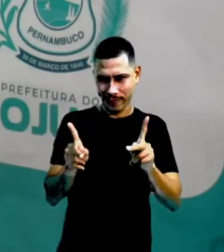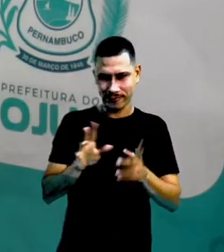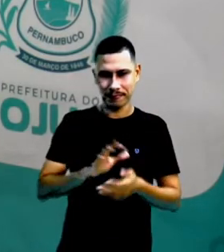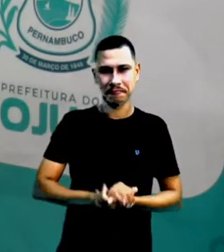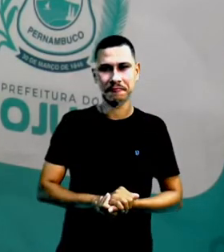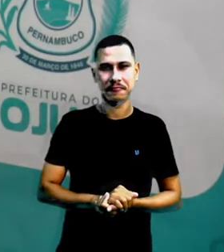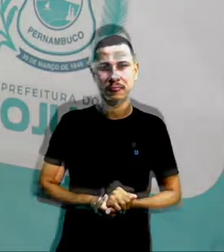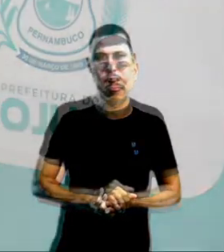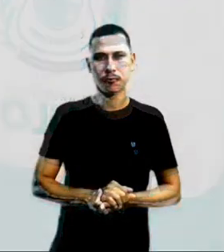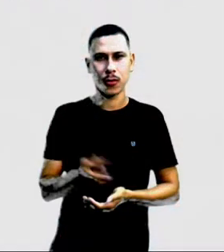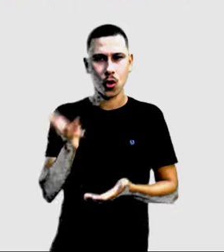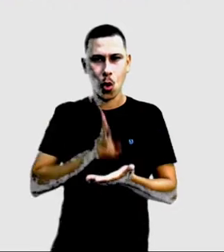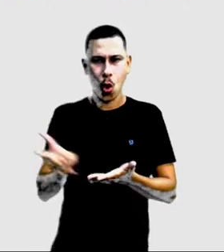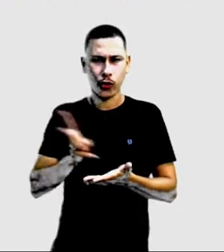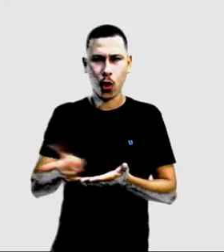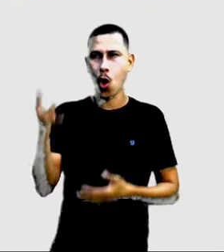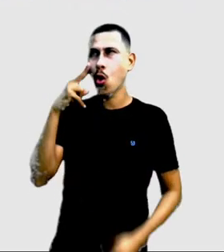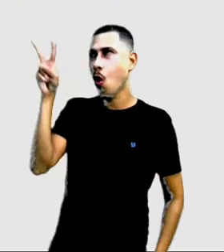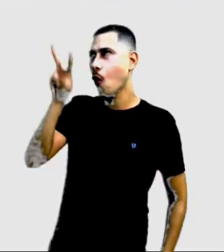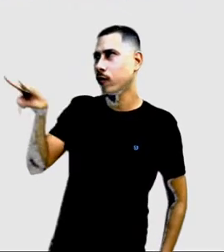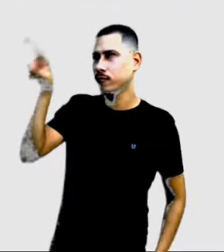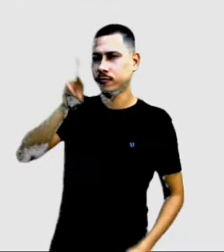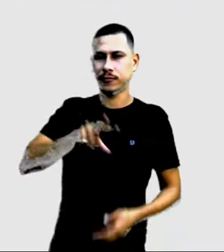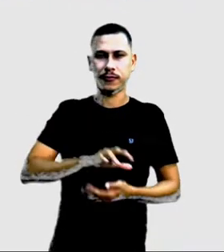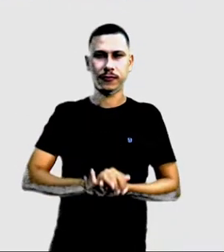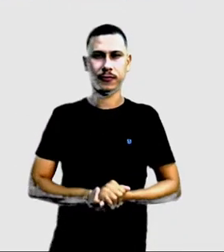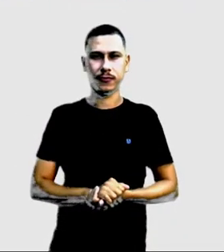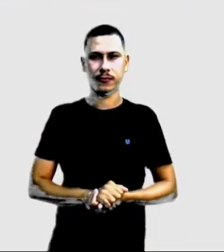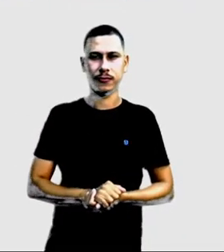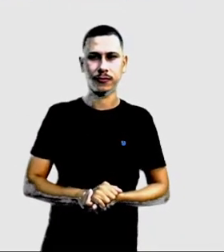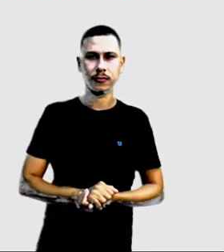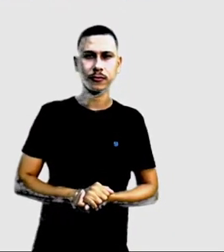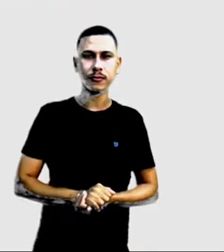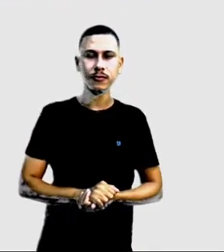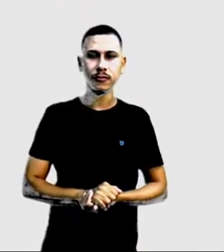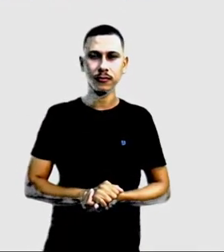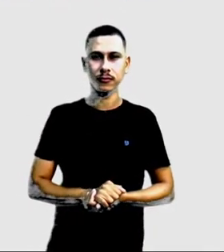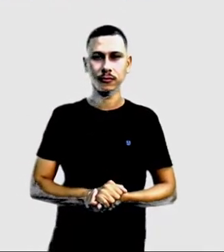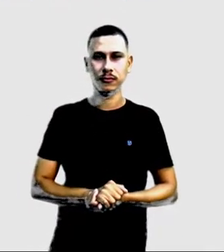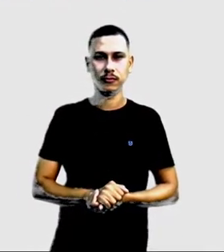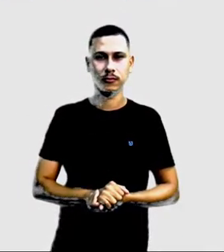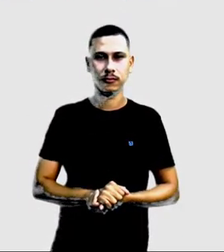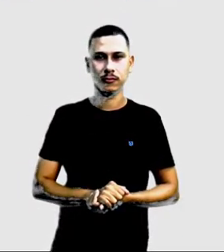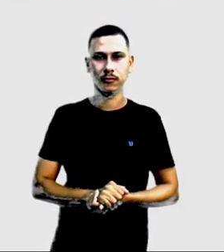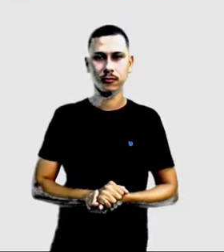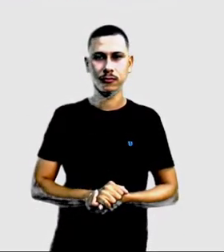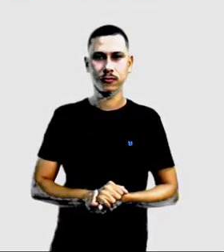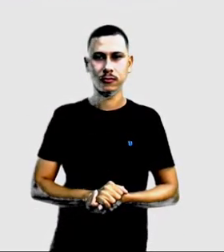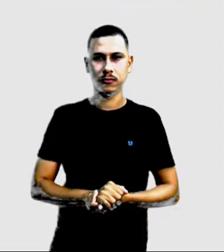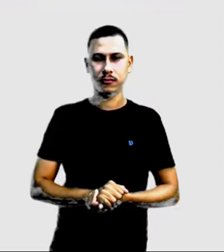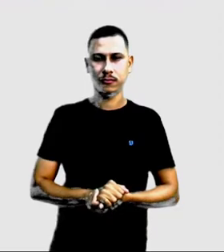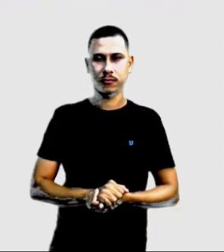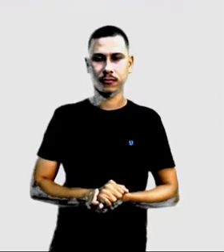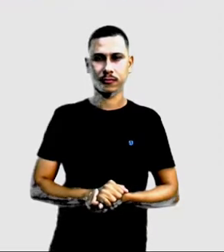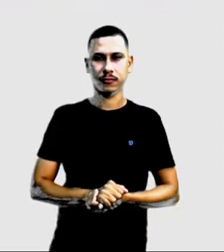vamos lá. I thought he asked her to keep the secret. She left the cat out the bag